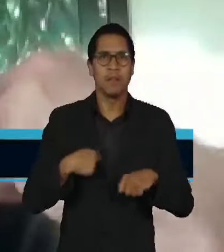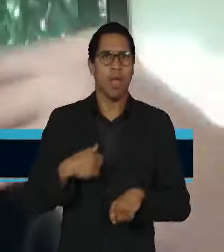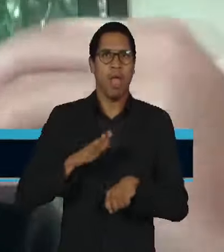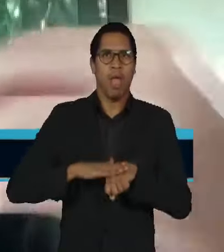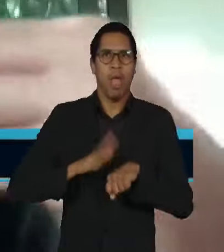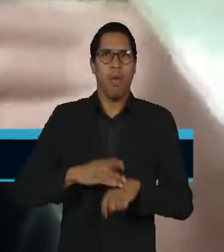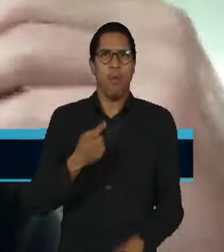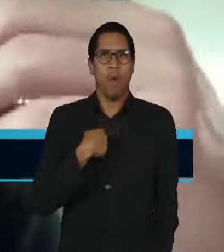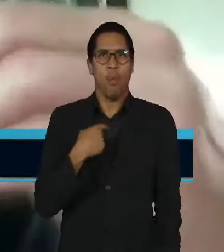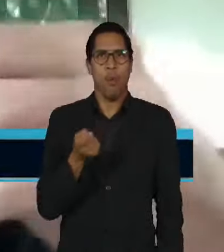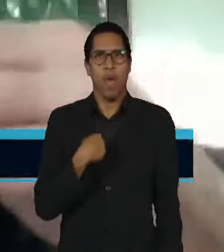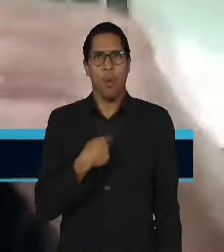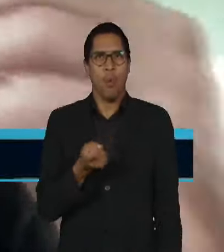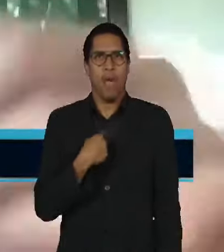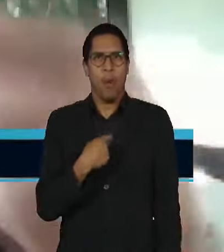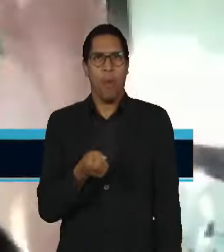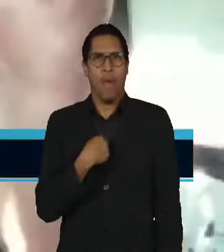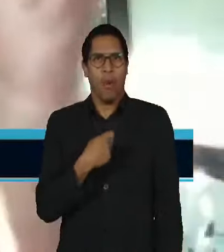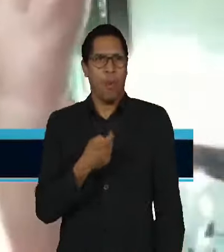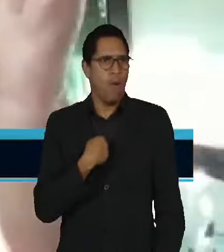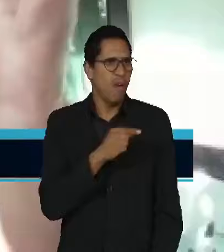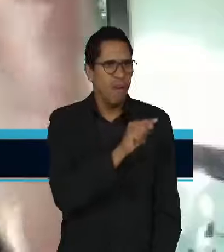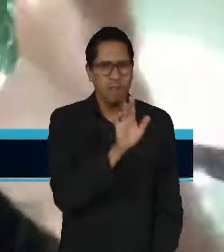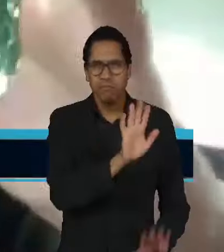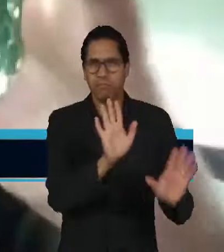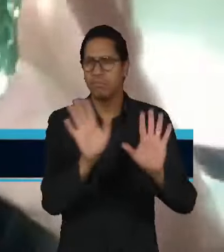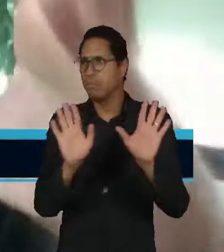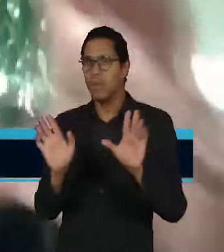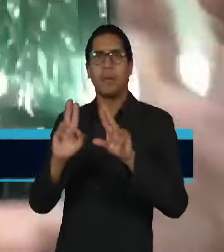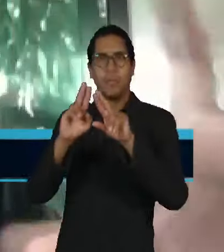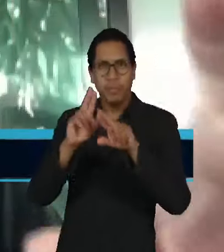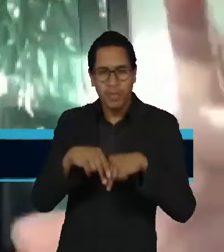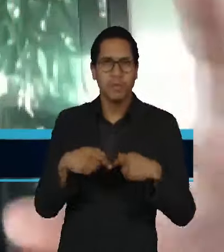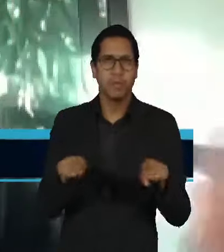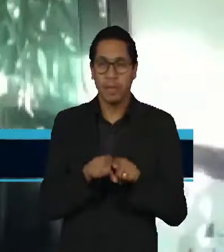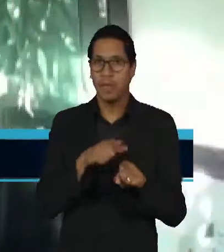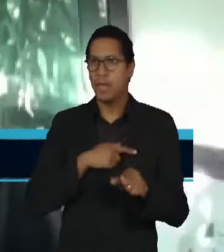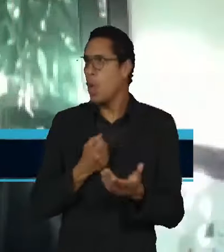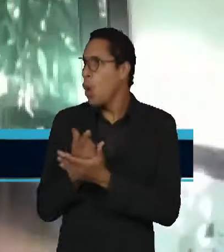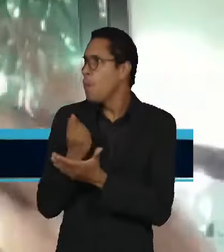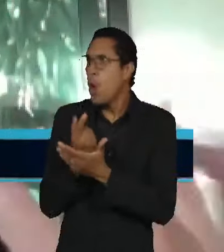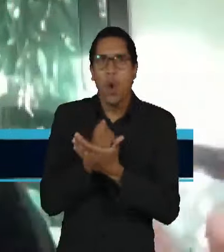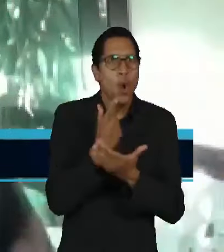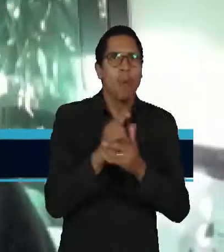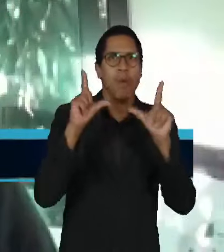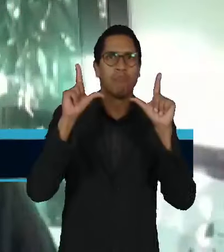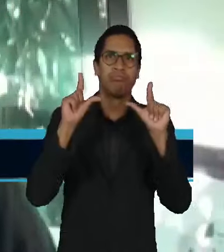individualismo. E é isso que fez com que esse sinal do consumo por impulso ou